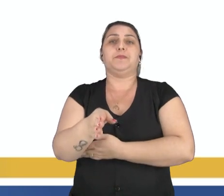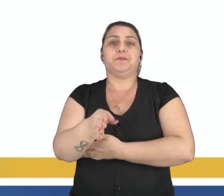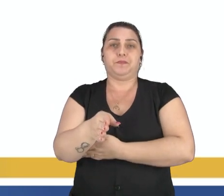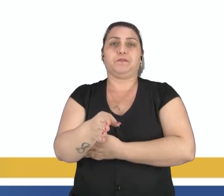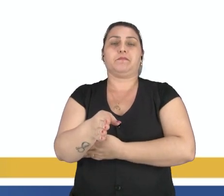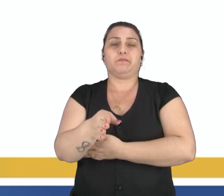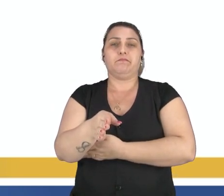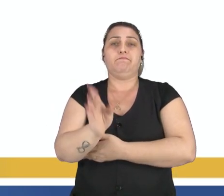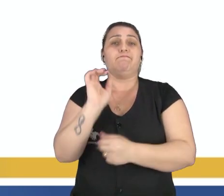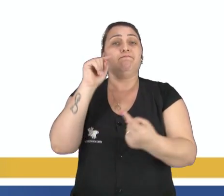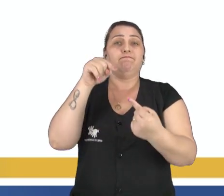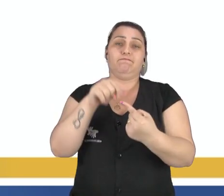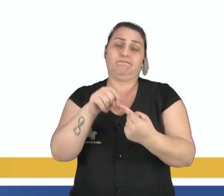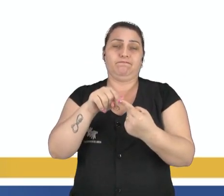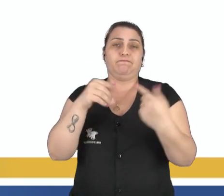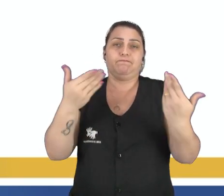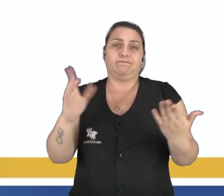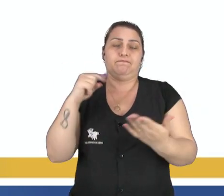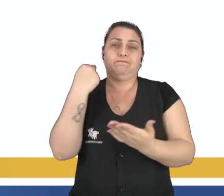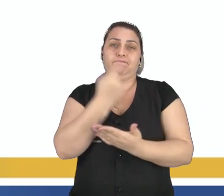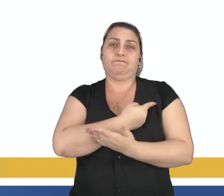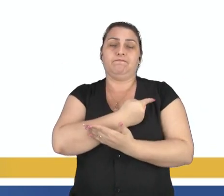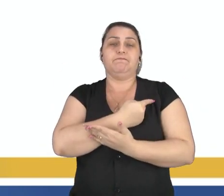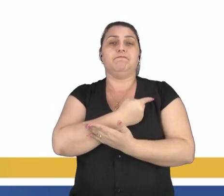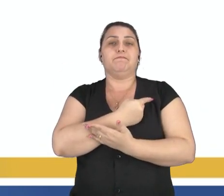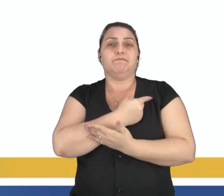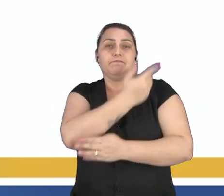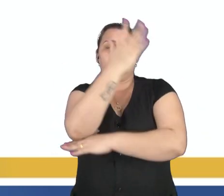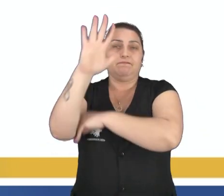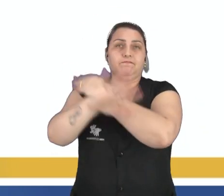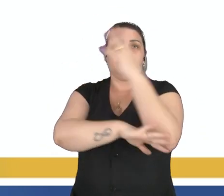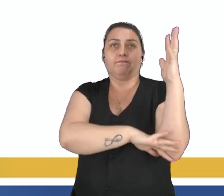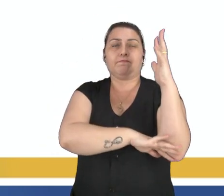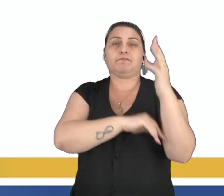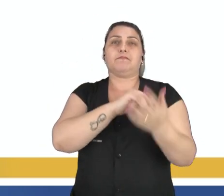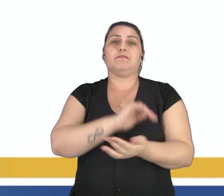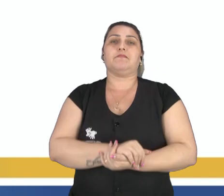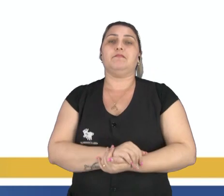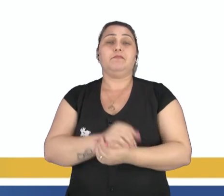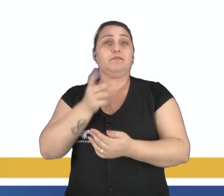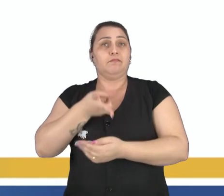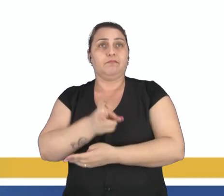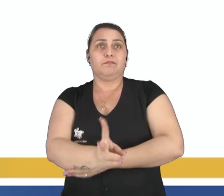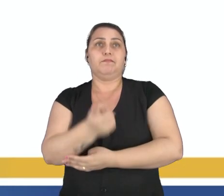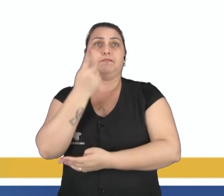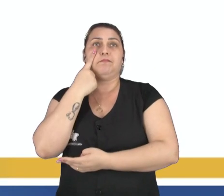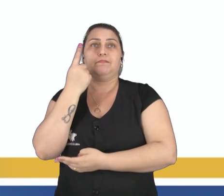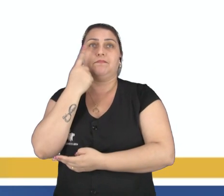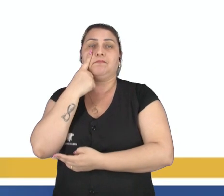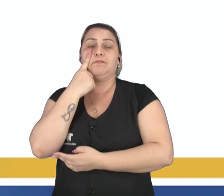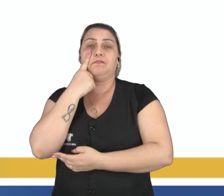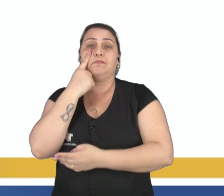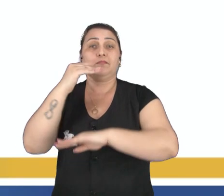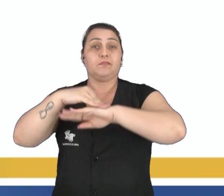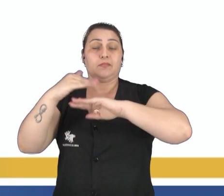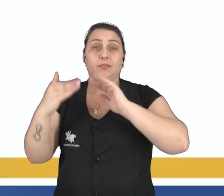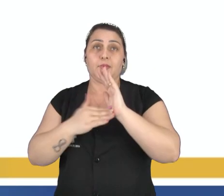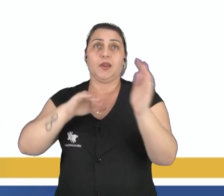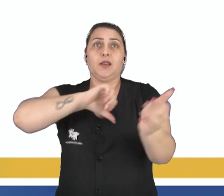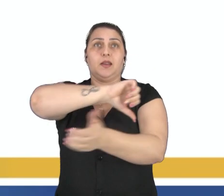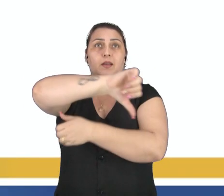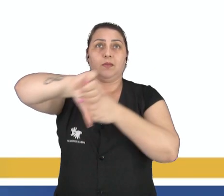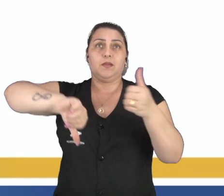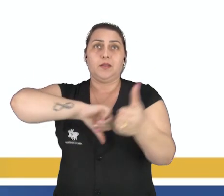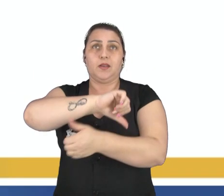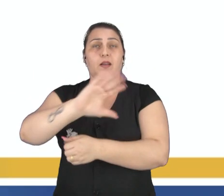motivo dessas transformações na nossa paisagem e na nossa natureza? Continuando, observem aí. Mais um